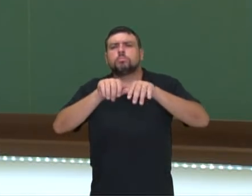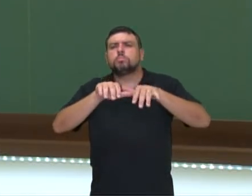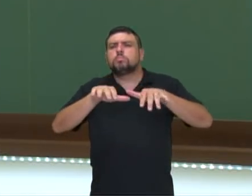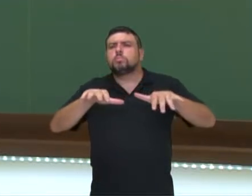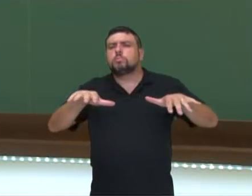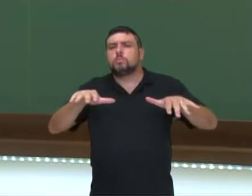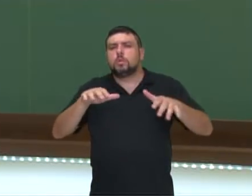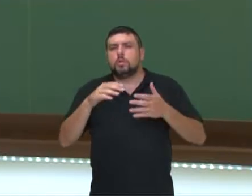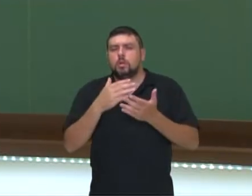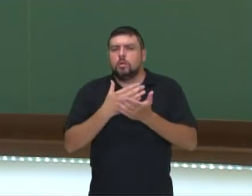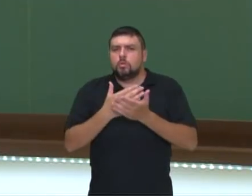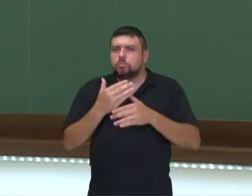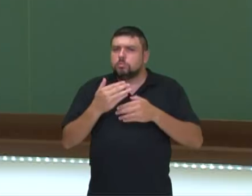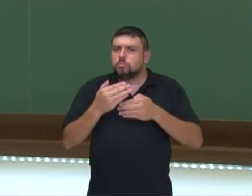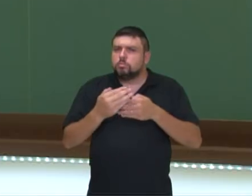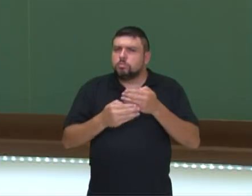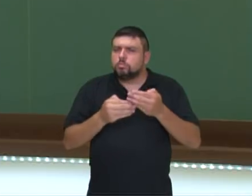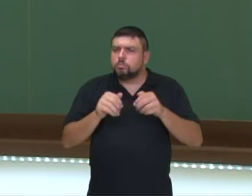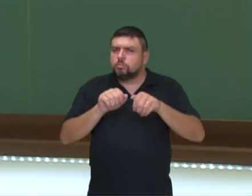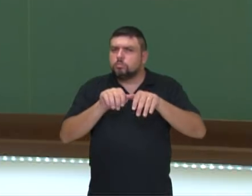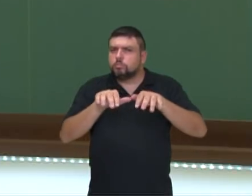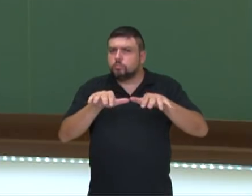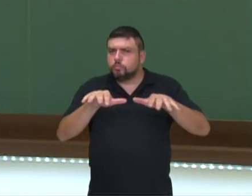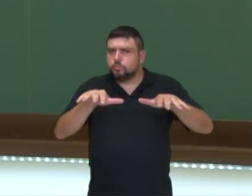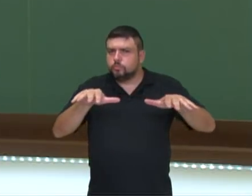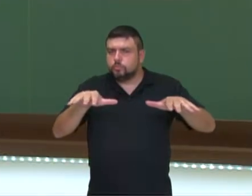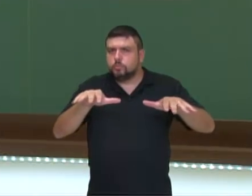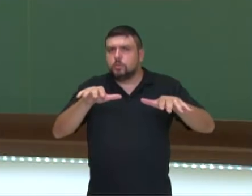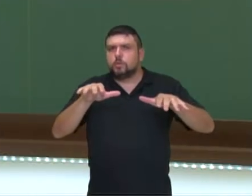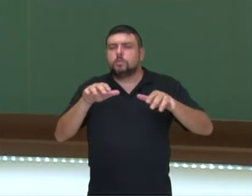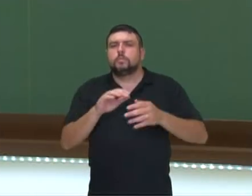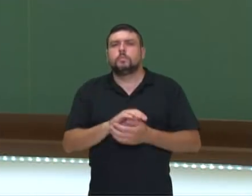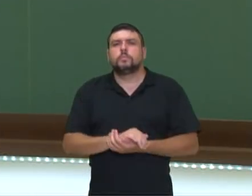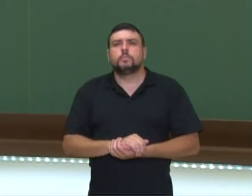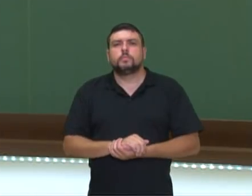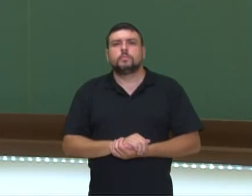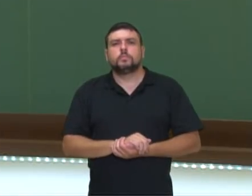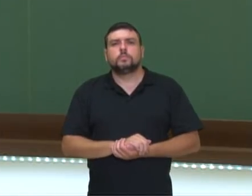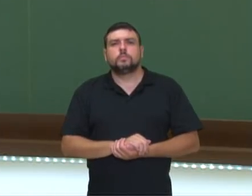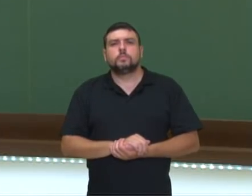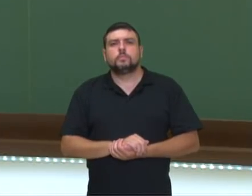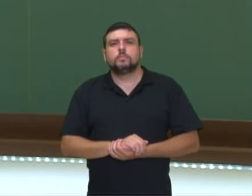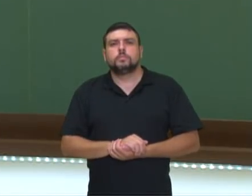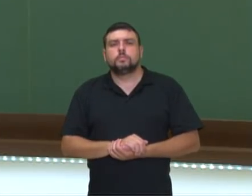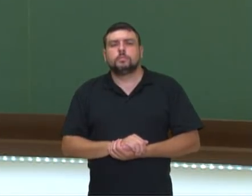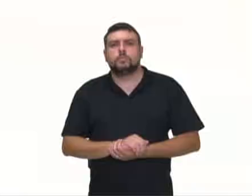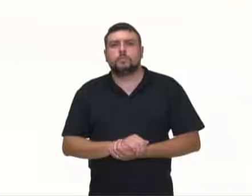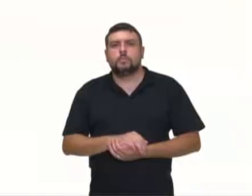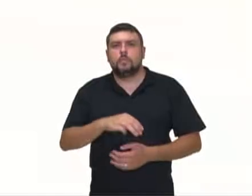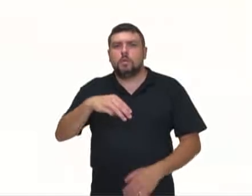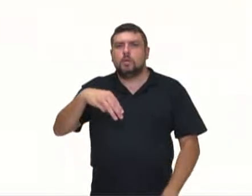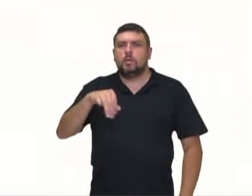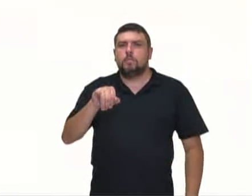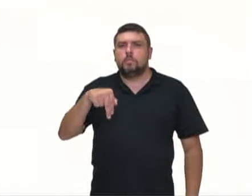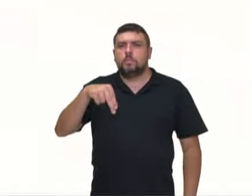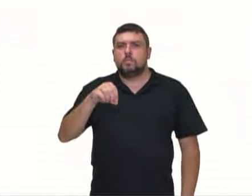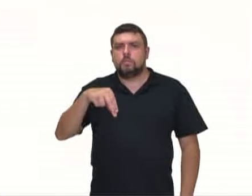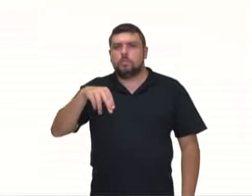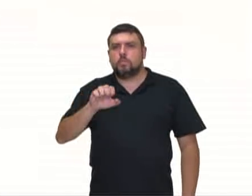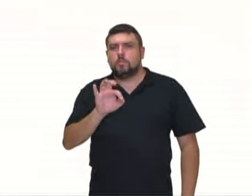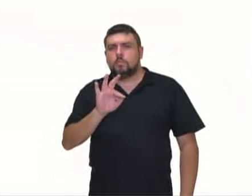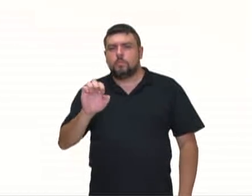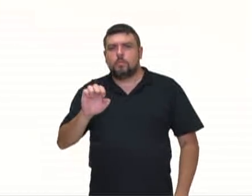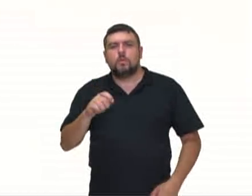ter uma fase aí que nós vamos chamar de disseminação daquele esporte. O minonete ele difundiu-se nas